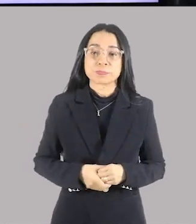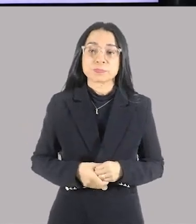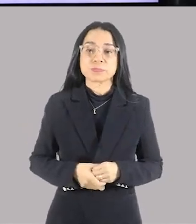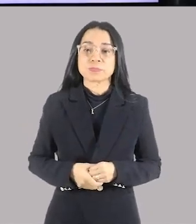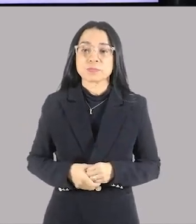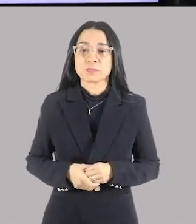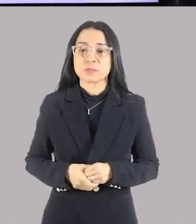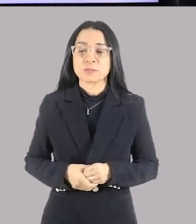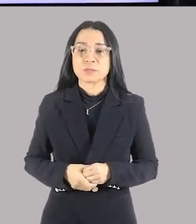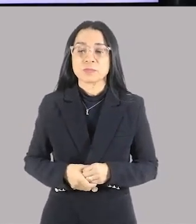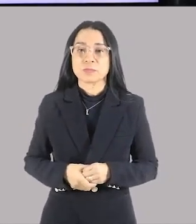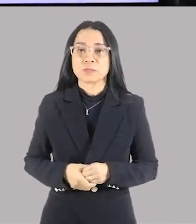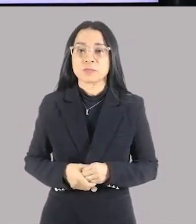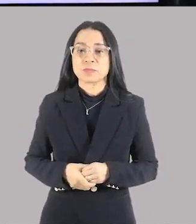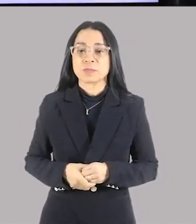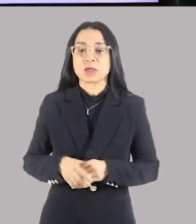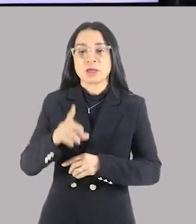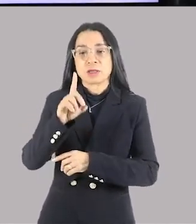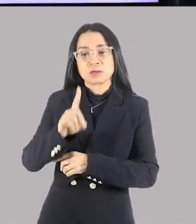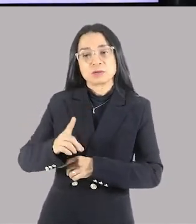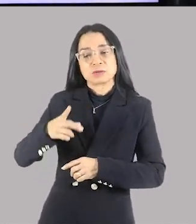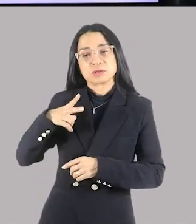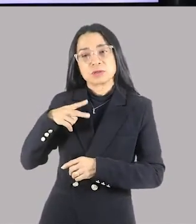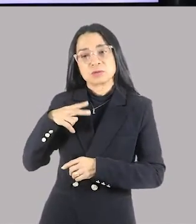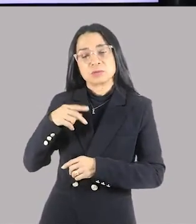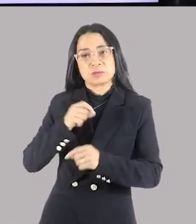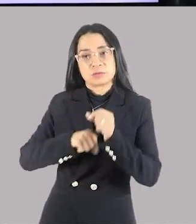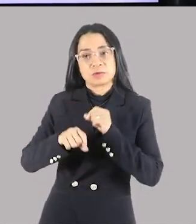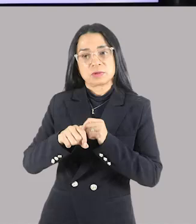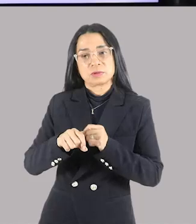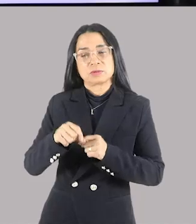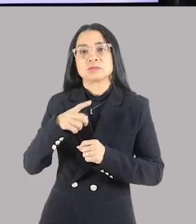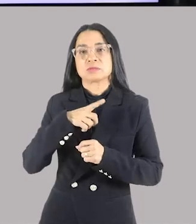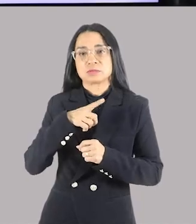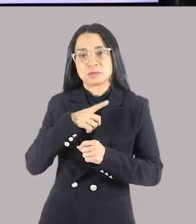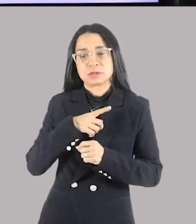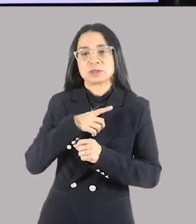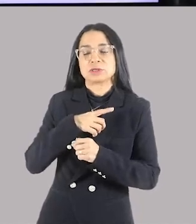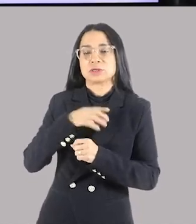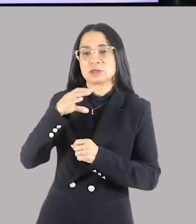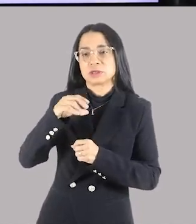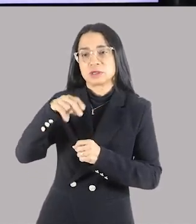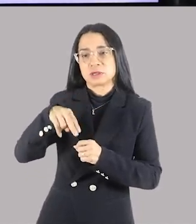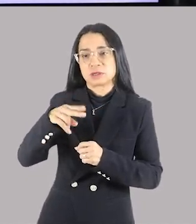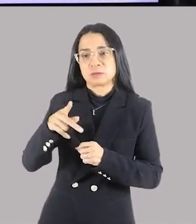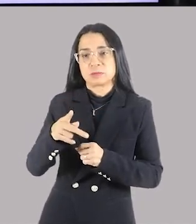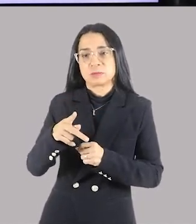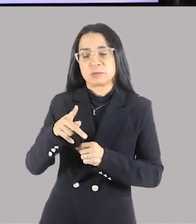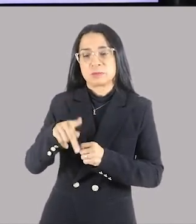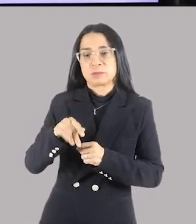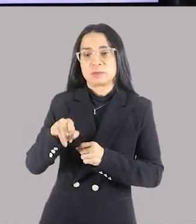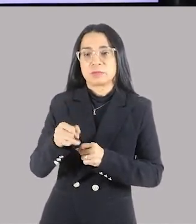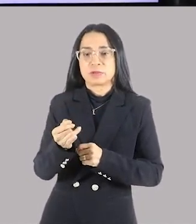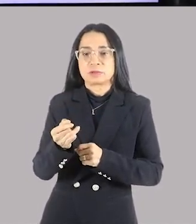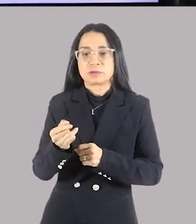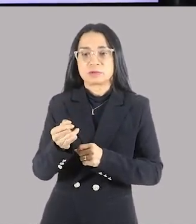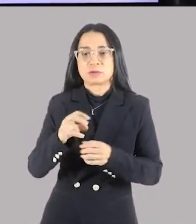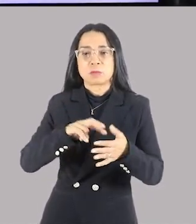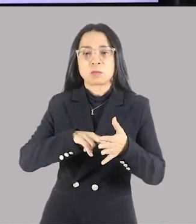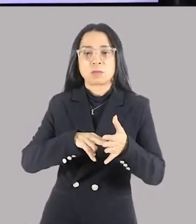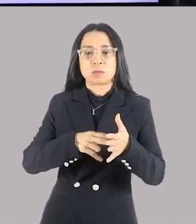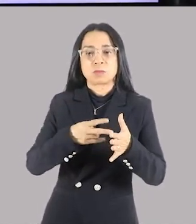do direito privado. MEIs, por exemplo, também tem CNPJ, mas não podem ser considerados pessoas jurídicas, certo? Nesse